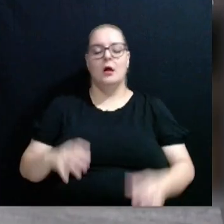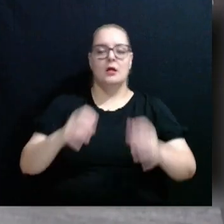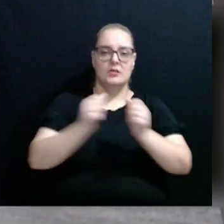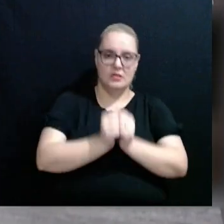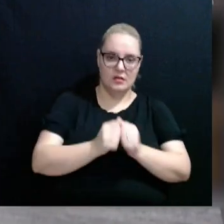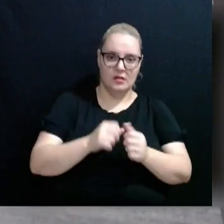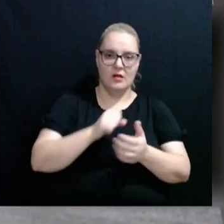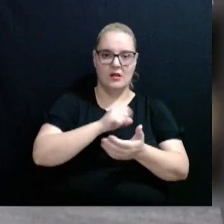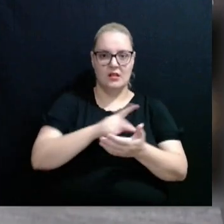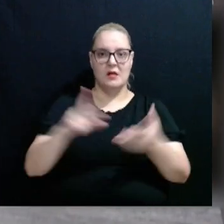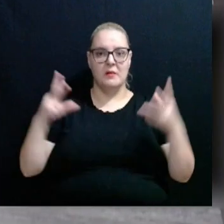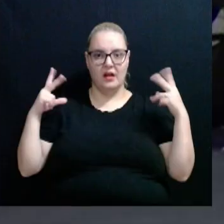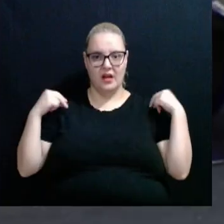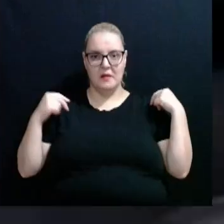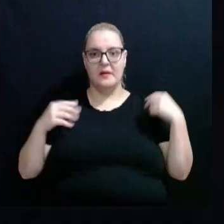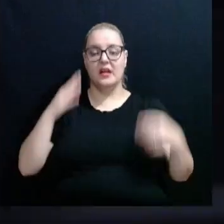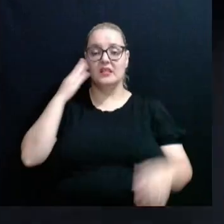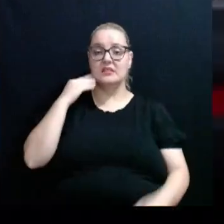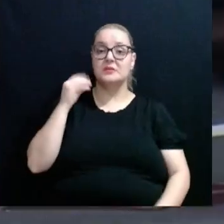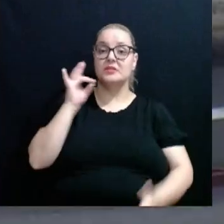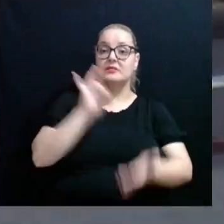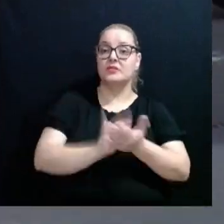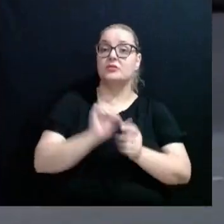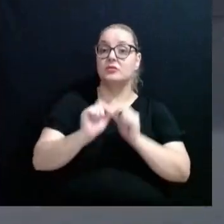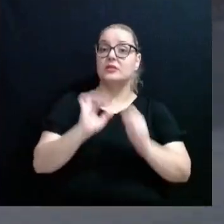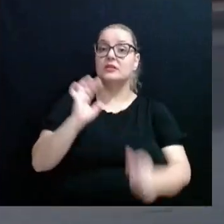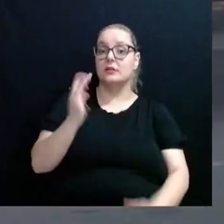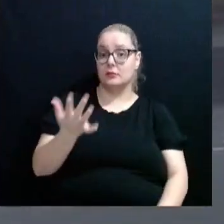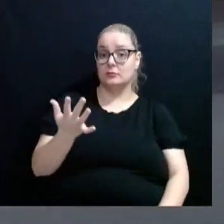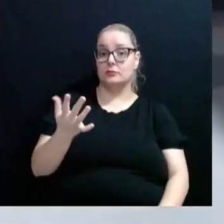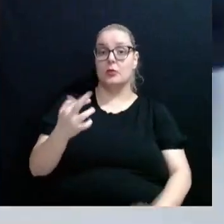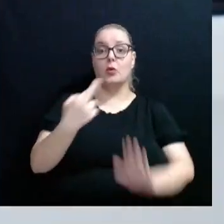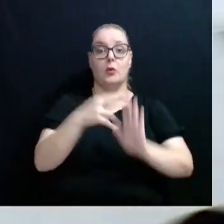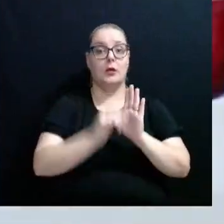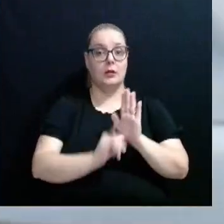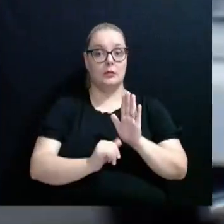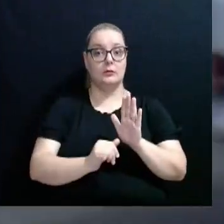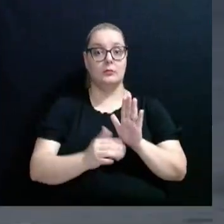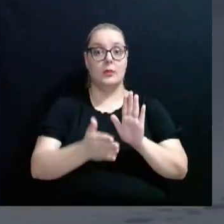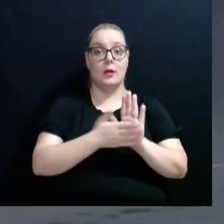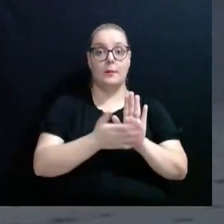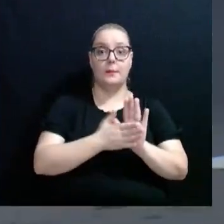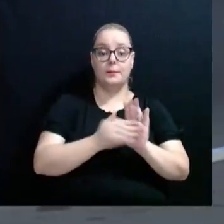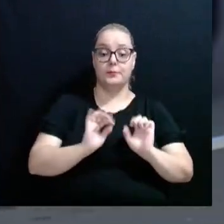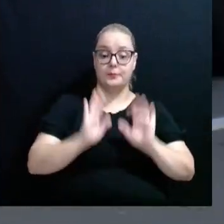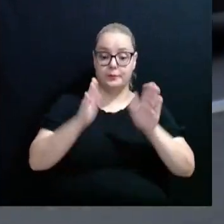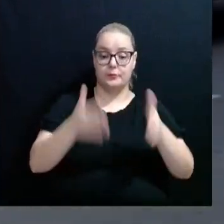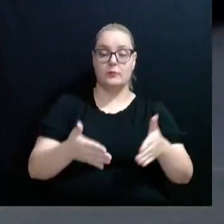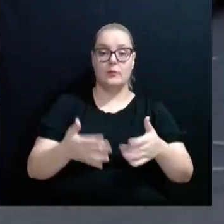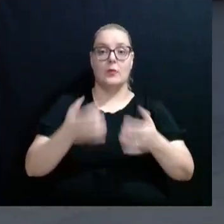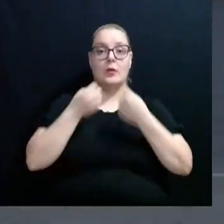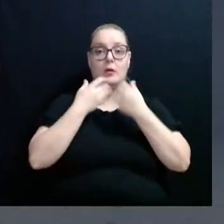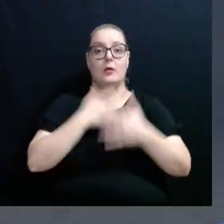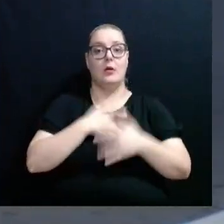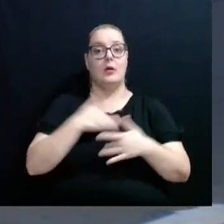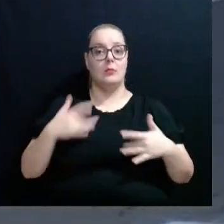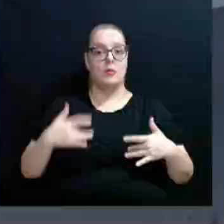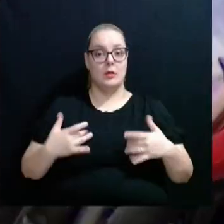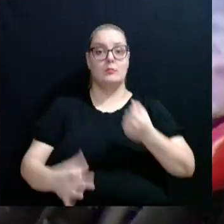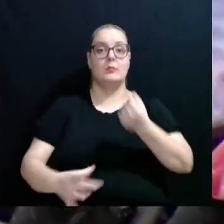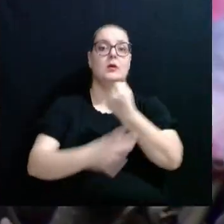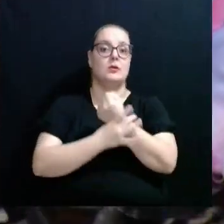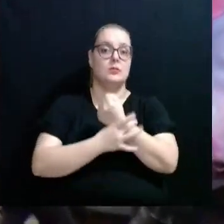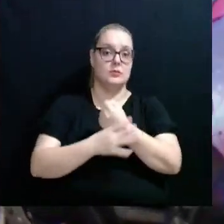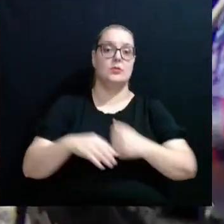que eles saibam de fato o que está acontecendo. O relatório traz medidas voltadas ao bem-estar e à segurança dos